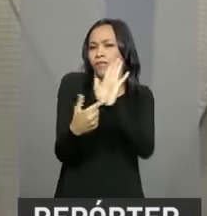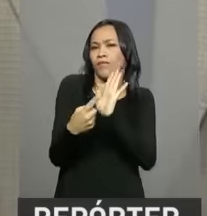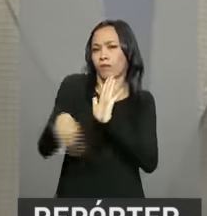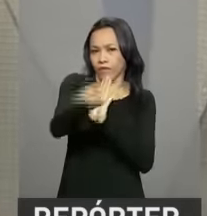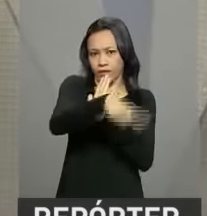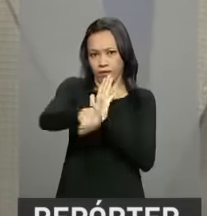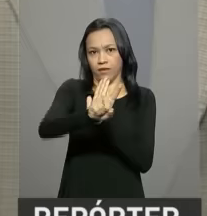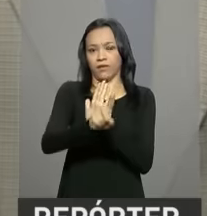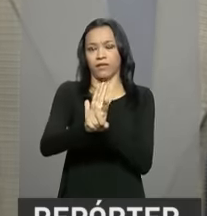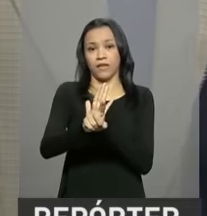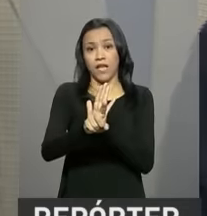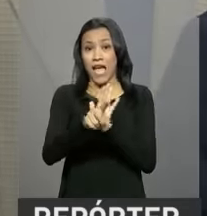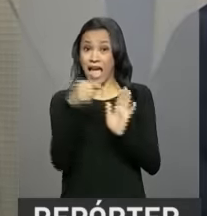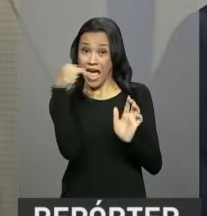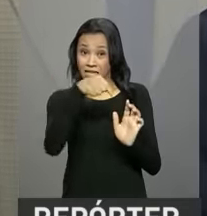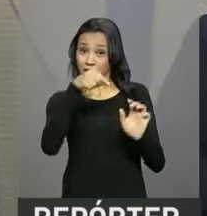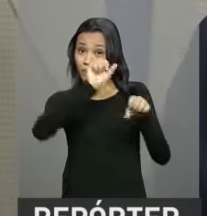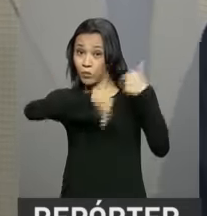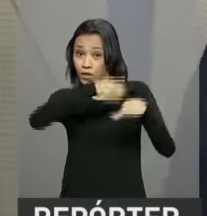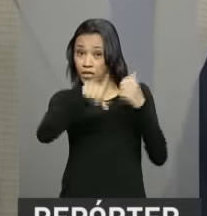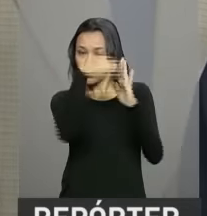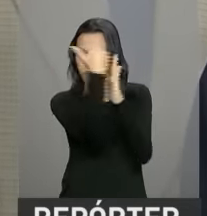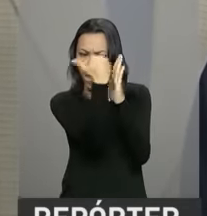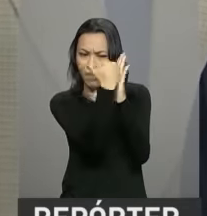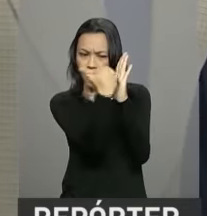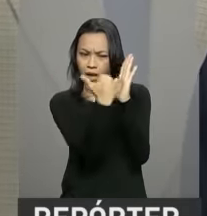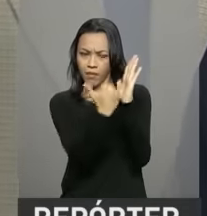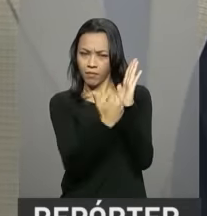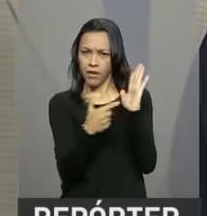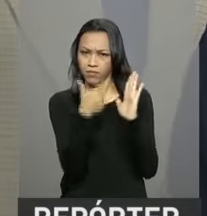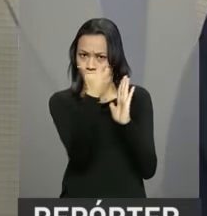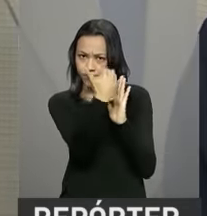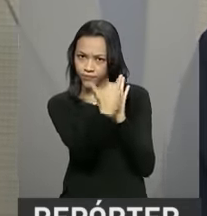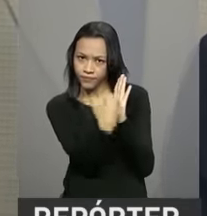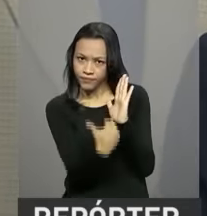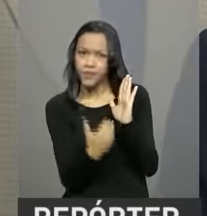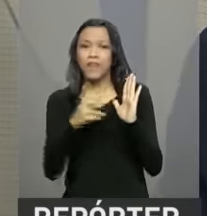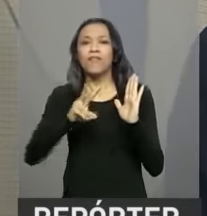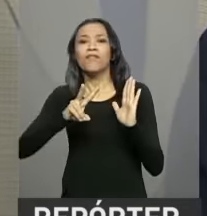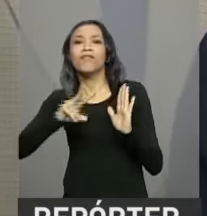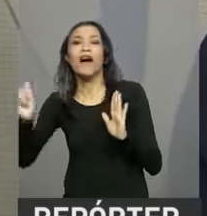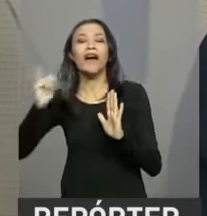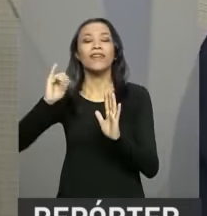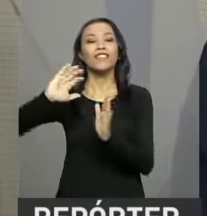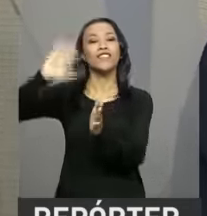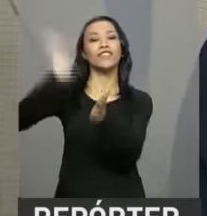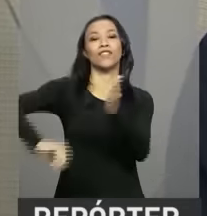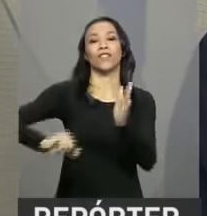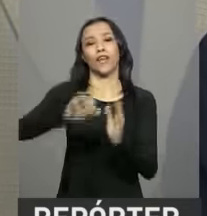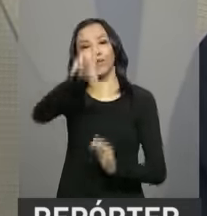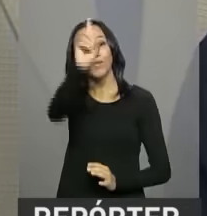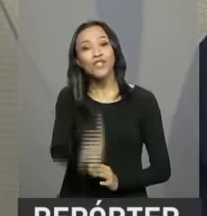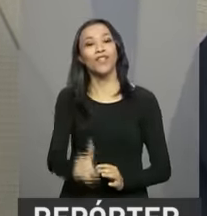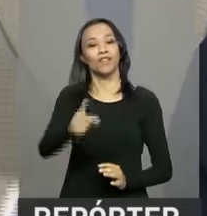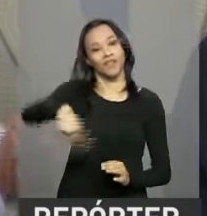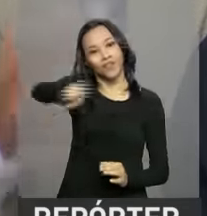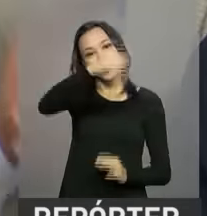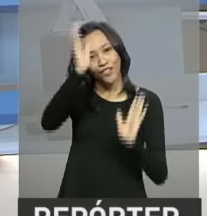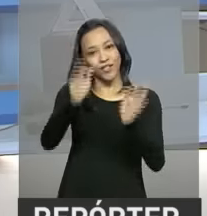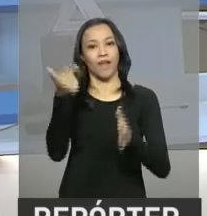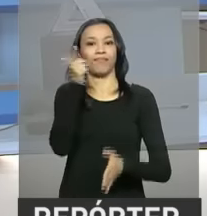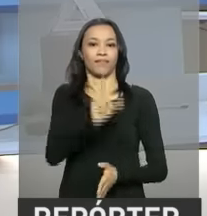que nenhuma dessas reformas alterará os direitos adquiridos pelos cidadãos